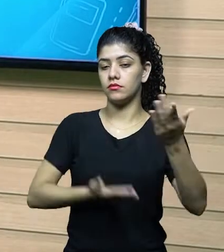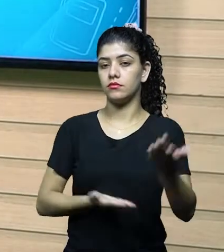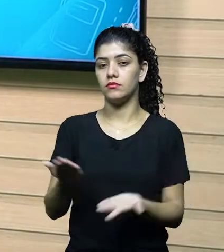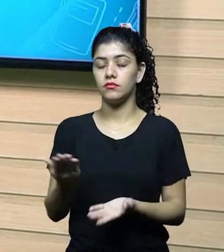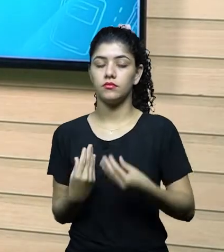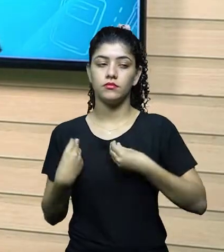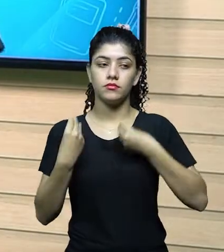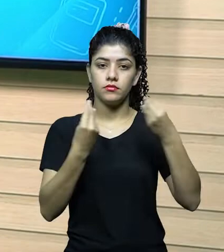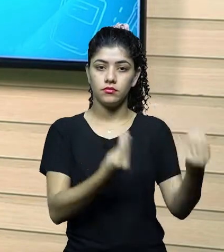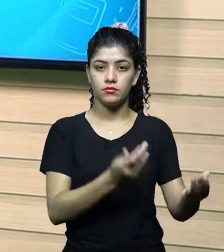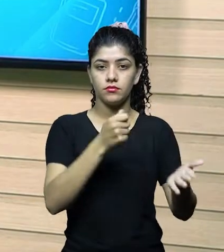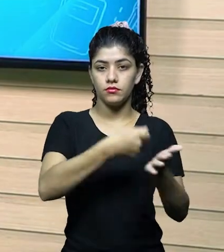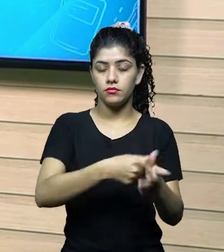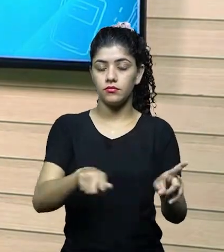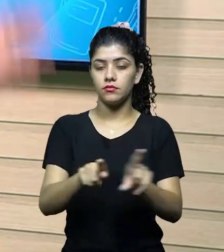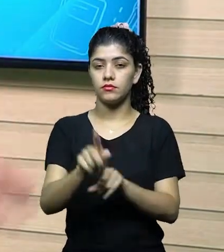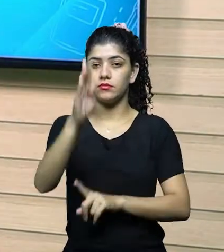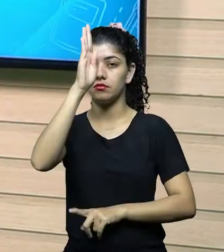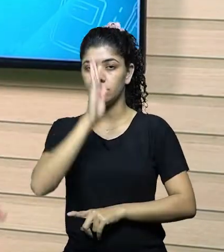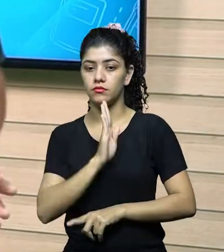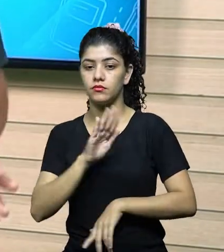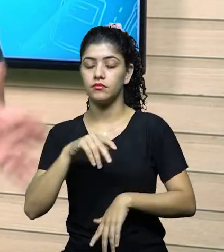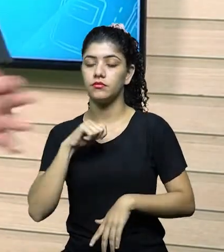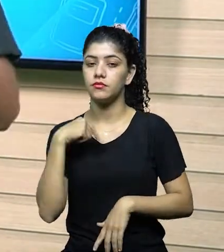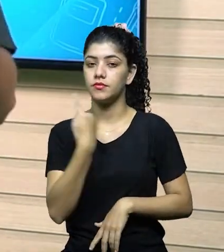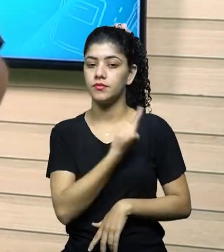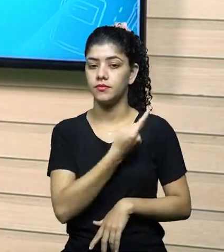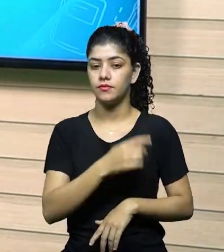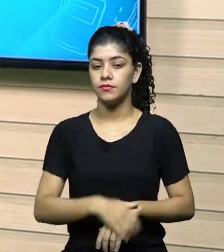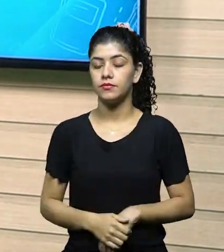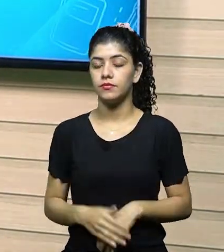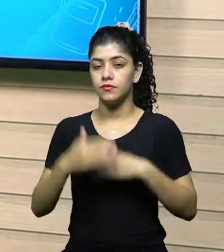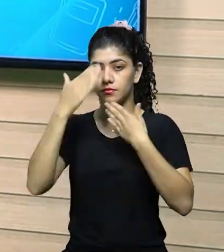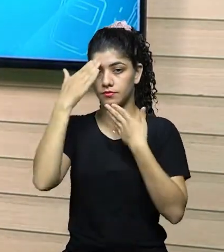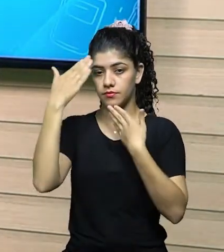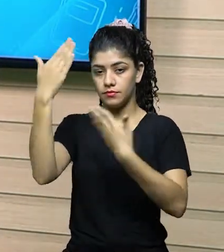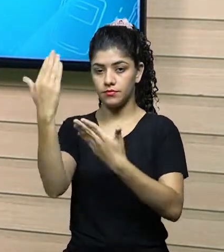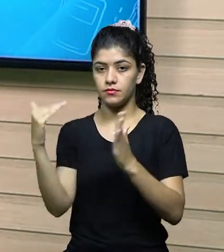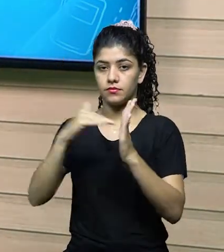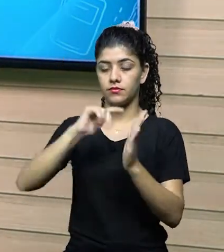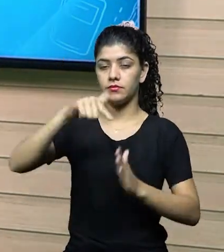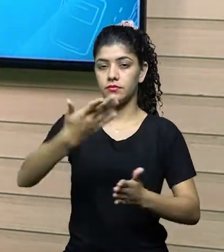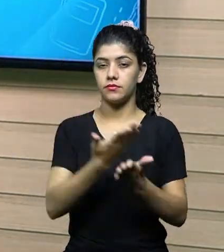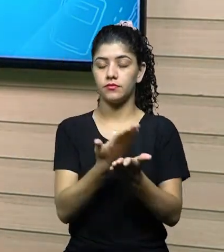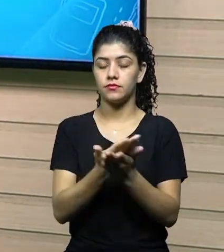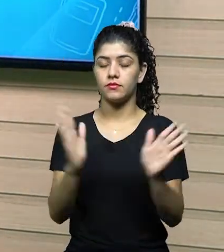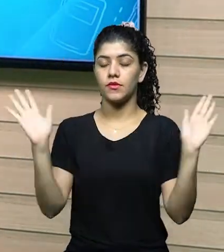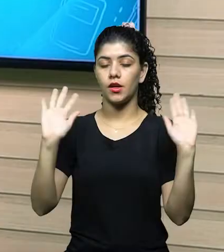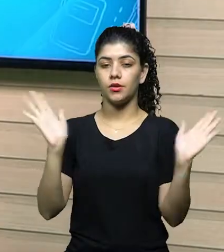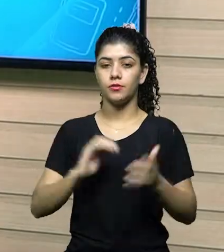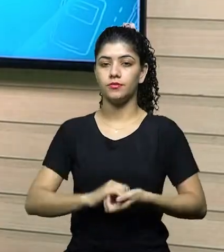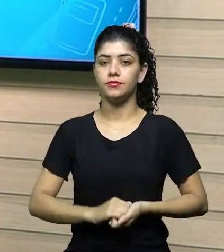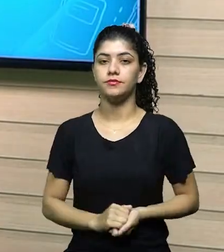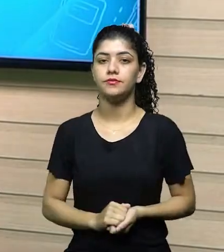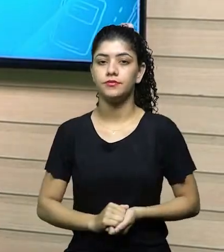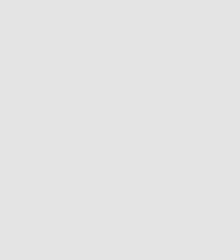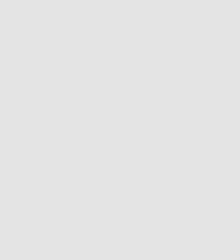são oferecidos, tanto pagos quanto gratuitos, para nós cidadãos. Muito obrigado e até a próxima.